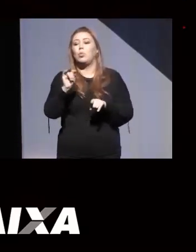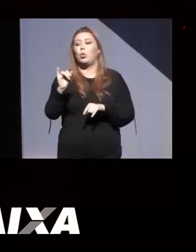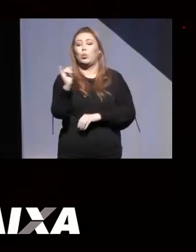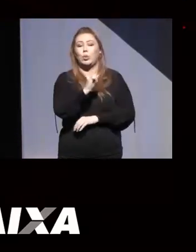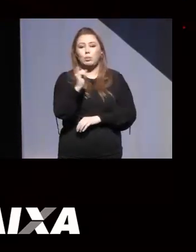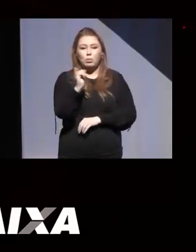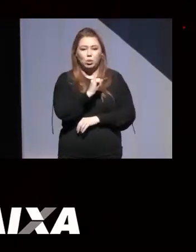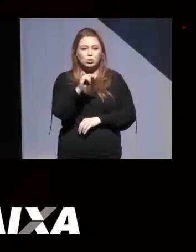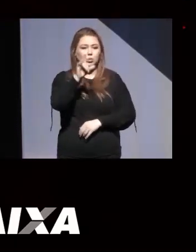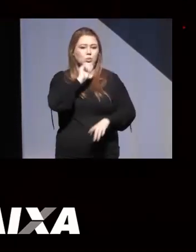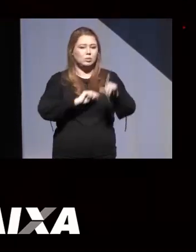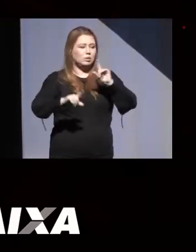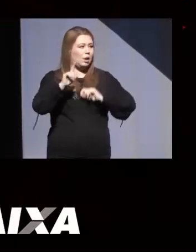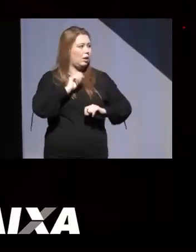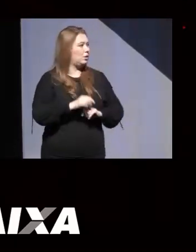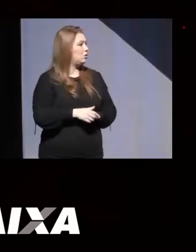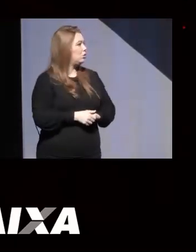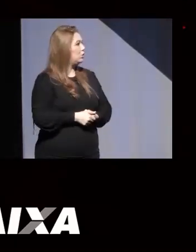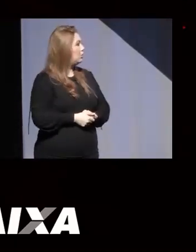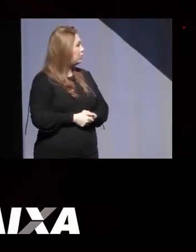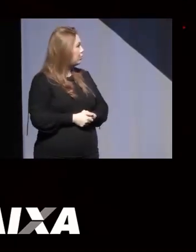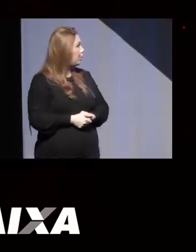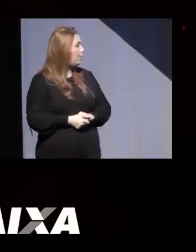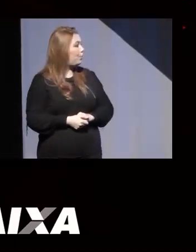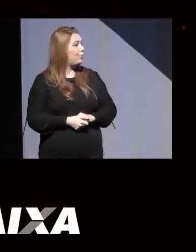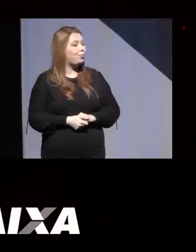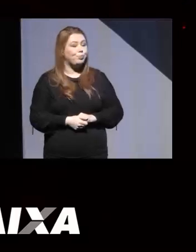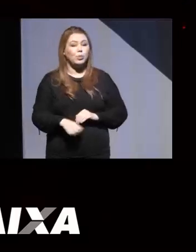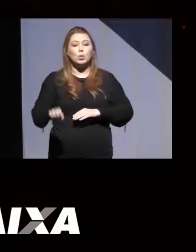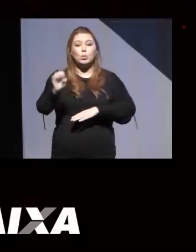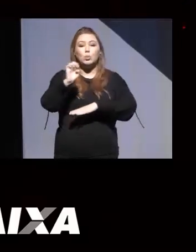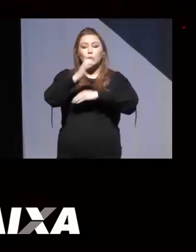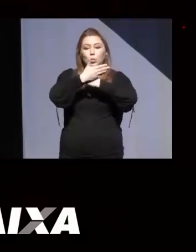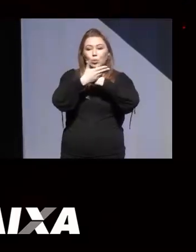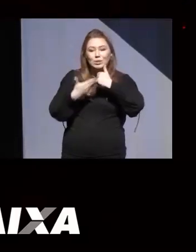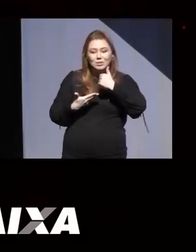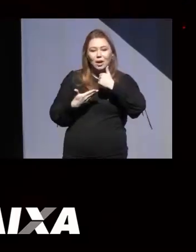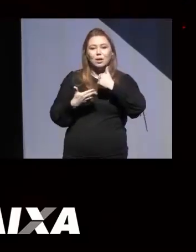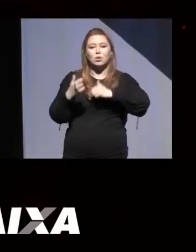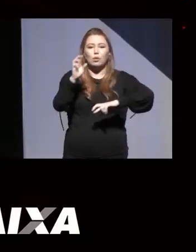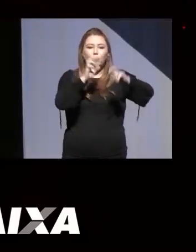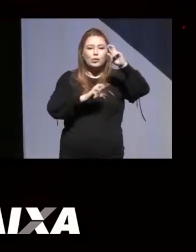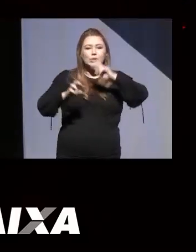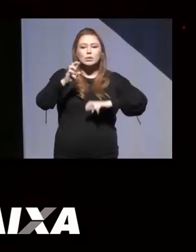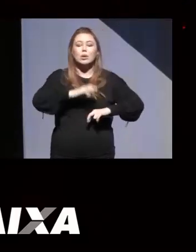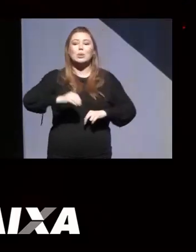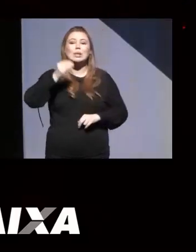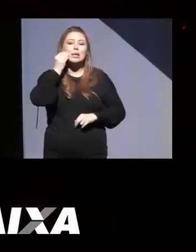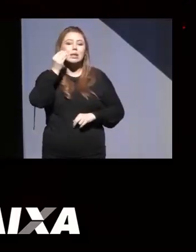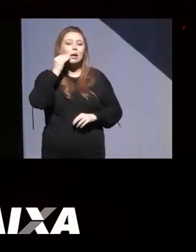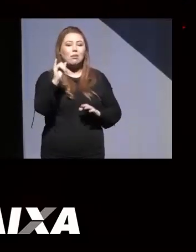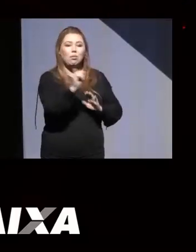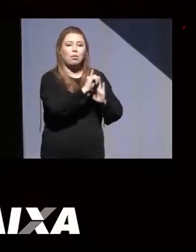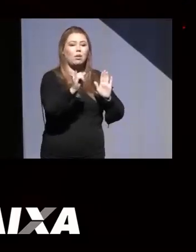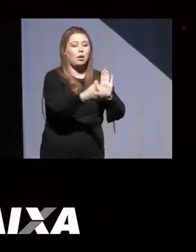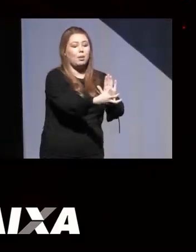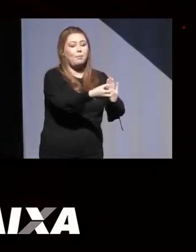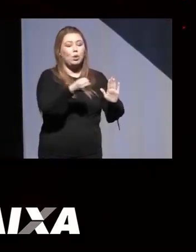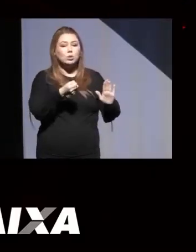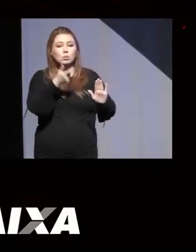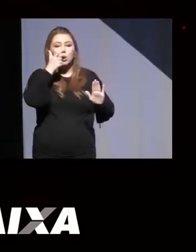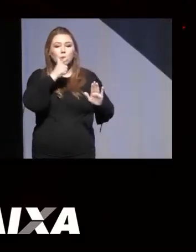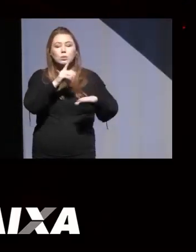imposto seletivo. O Estado fiscal é aquele que busca receitas tributárias para financiar